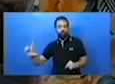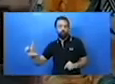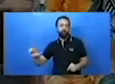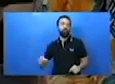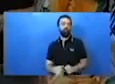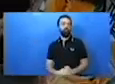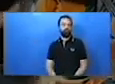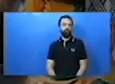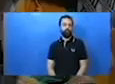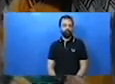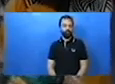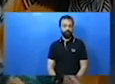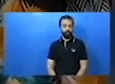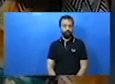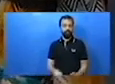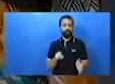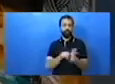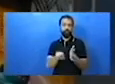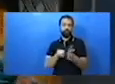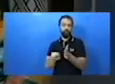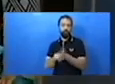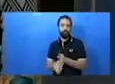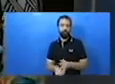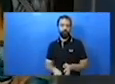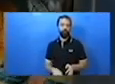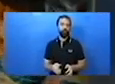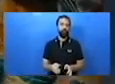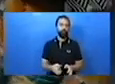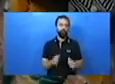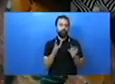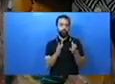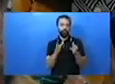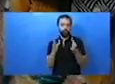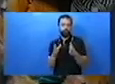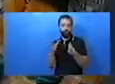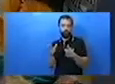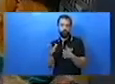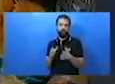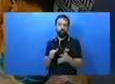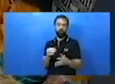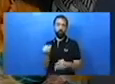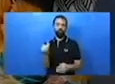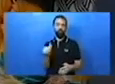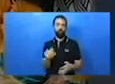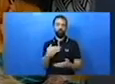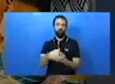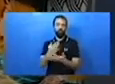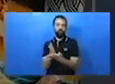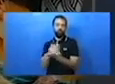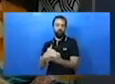círculo azul. Olha as perguntas. Em quantas partes iguais foi dividido esse círculo